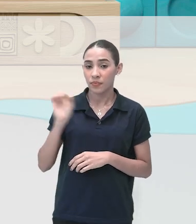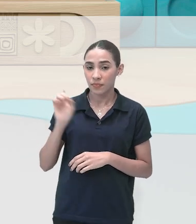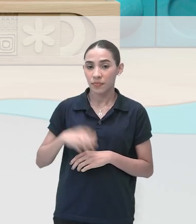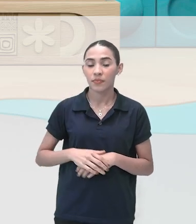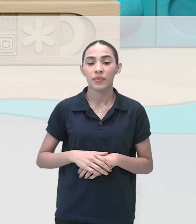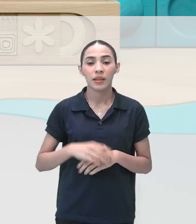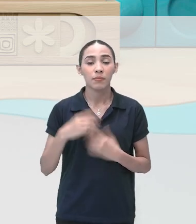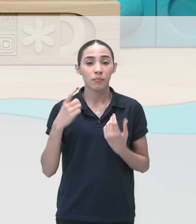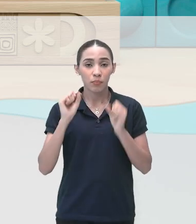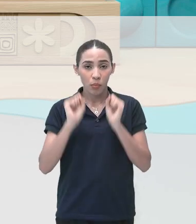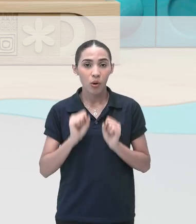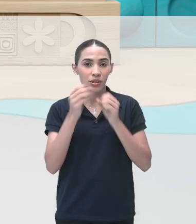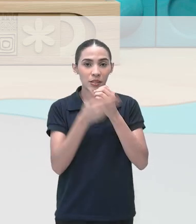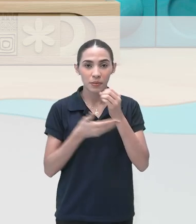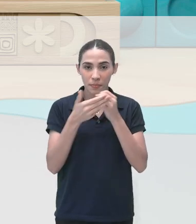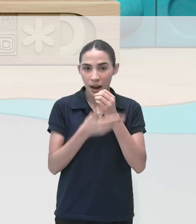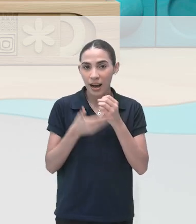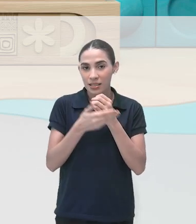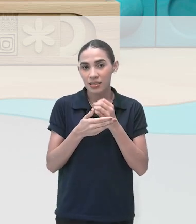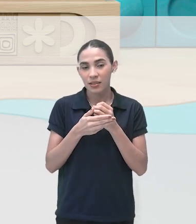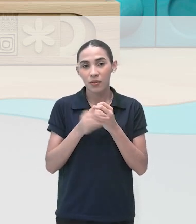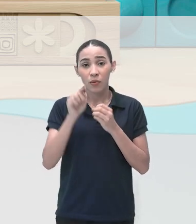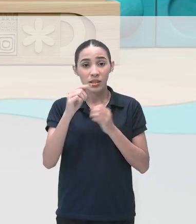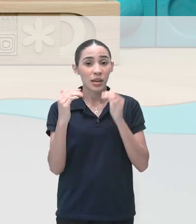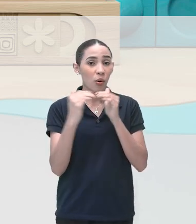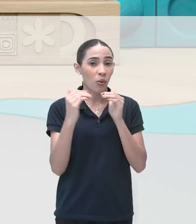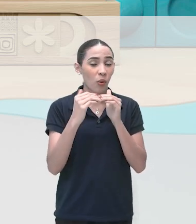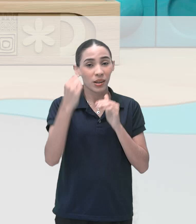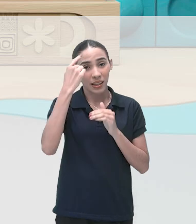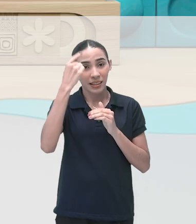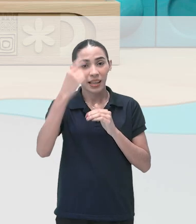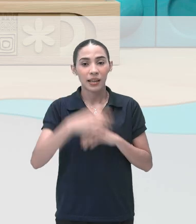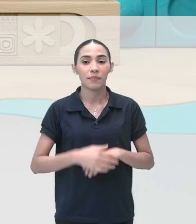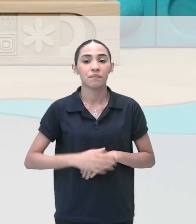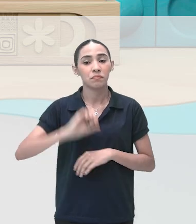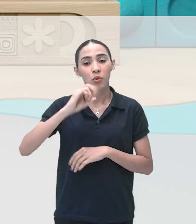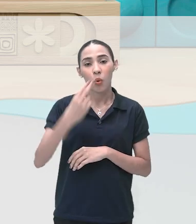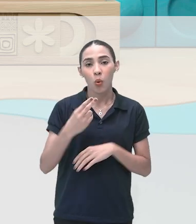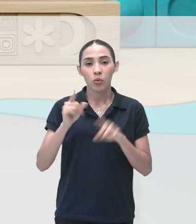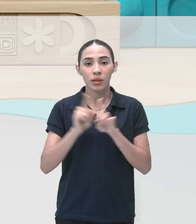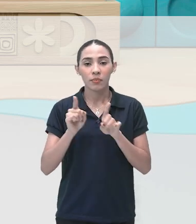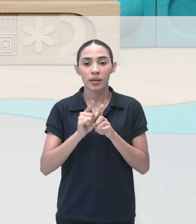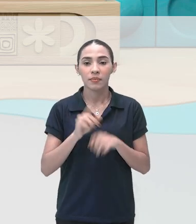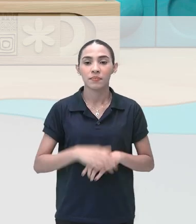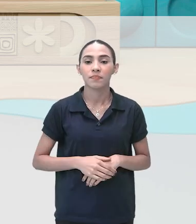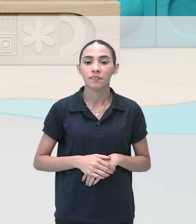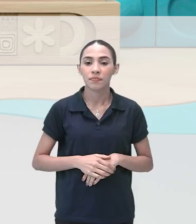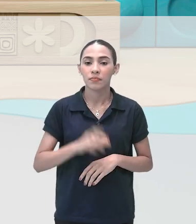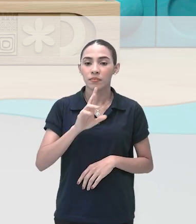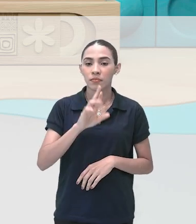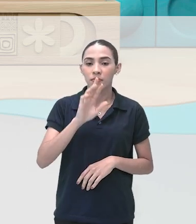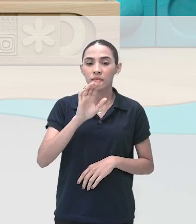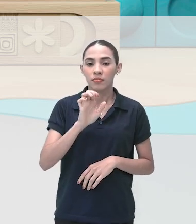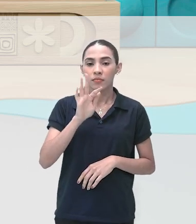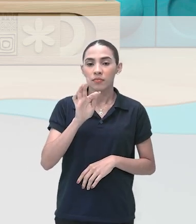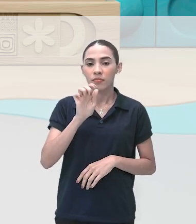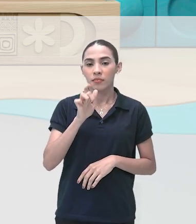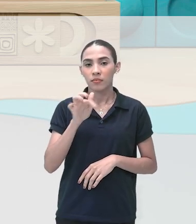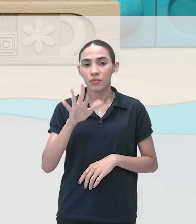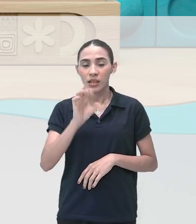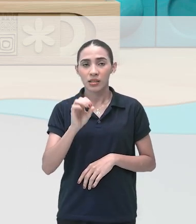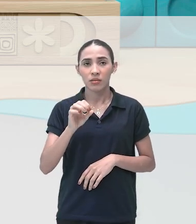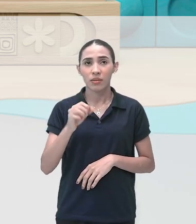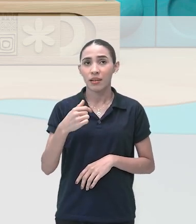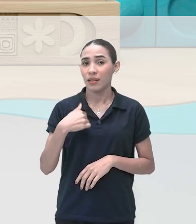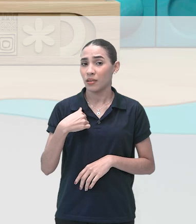de sustentação, certo? Quando você concorda com a ideia. Outro movimento argumentativo é o de refutação, quando você diz